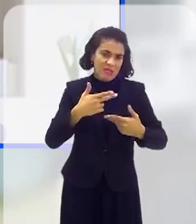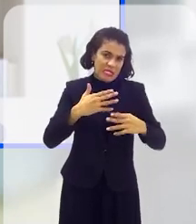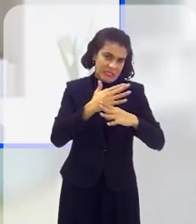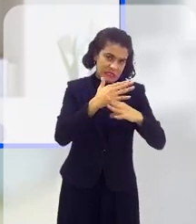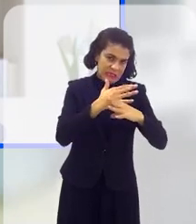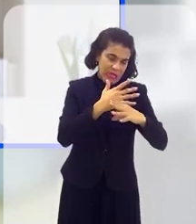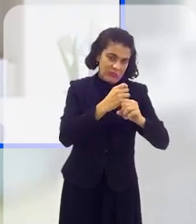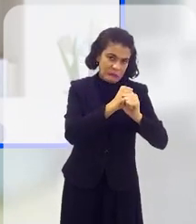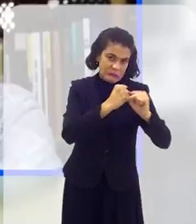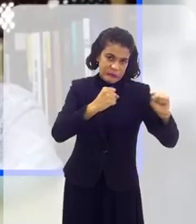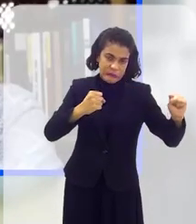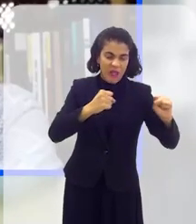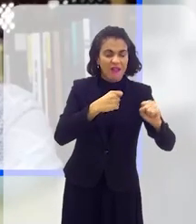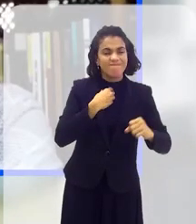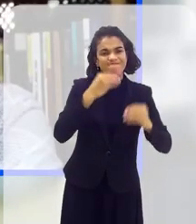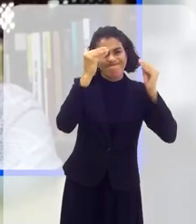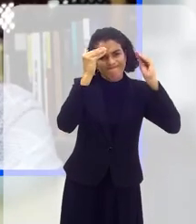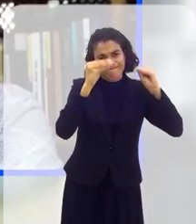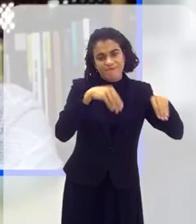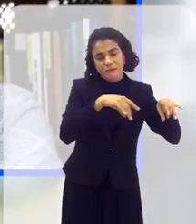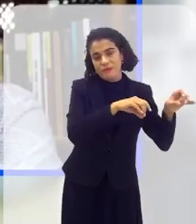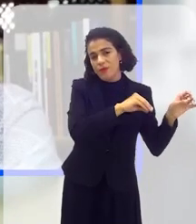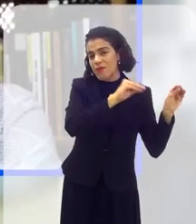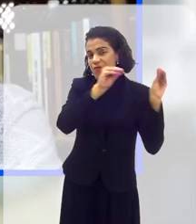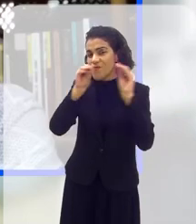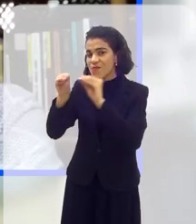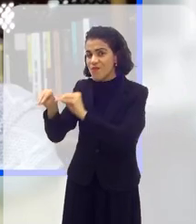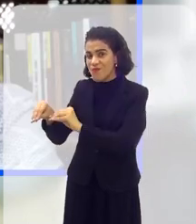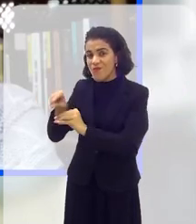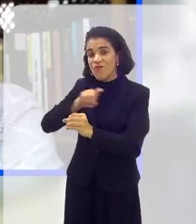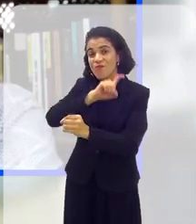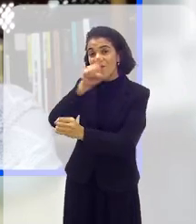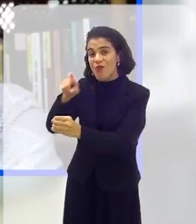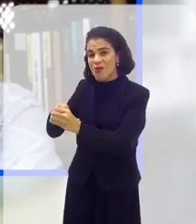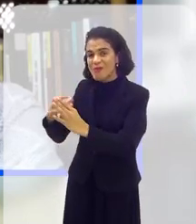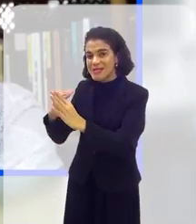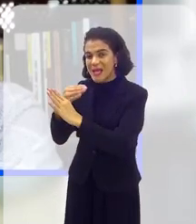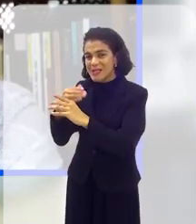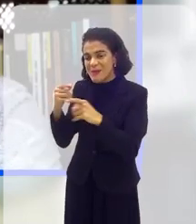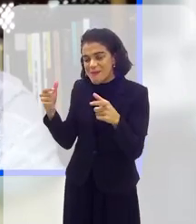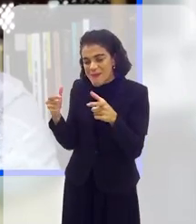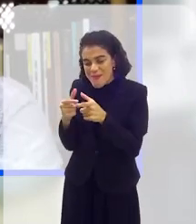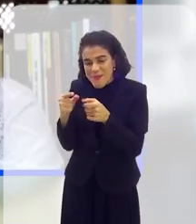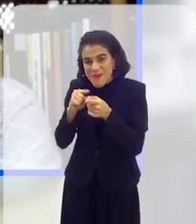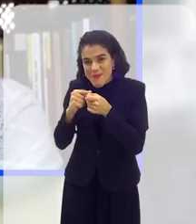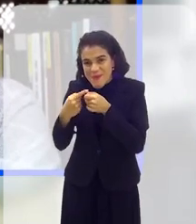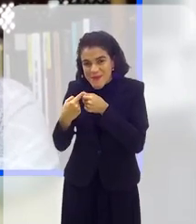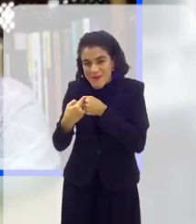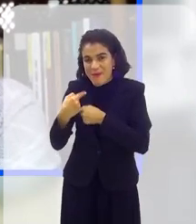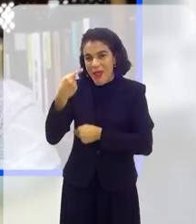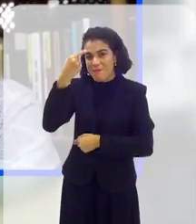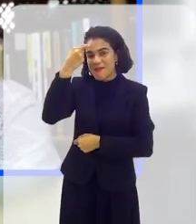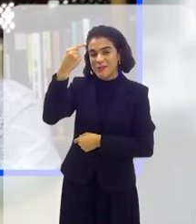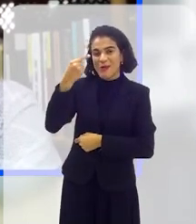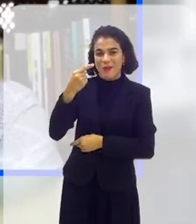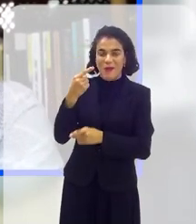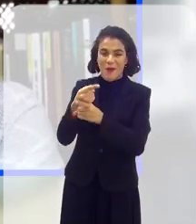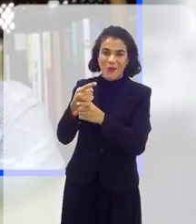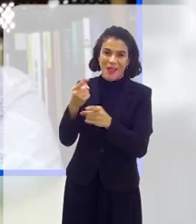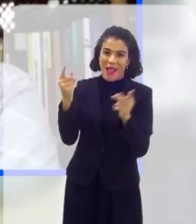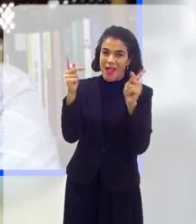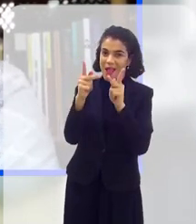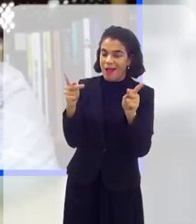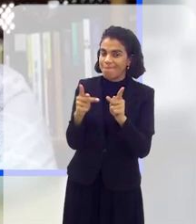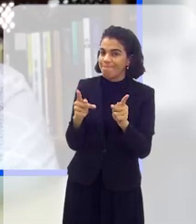cidade grande também, acabou voltando para sua cidade natal, uma cidadezinha Isso. pequena, pacata, que eu acho que ele pensou que iria